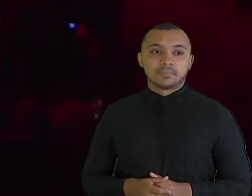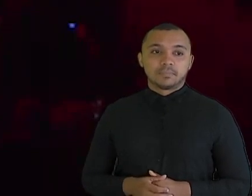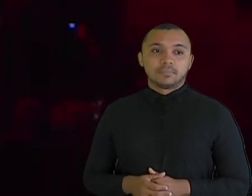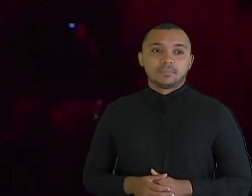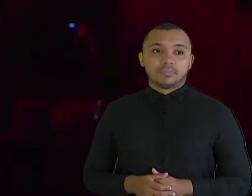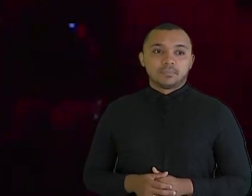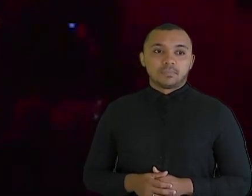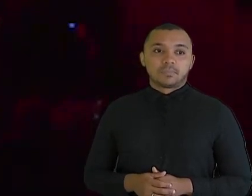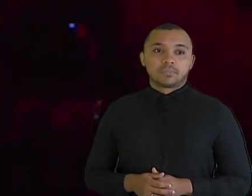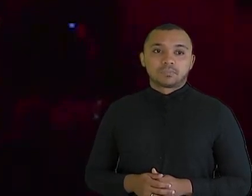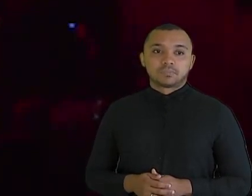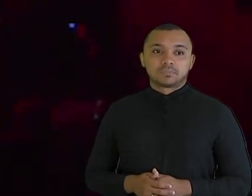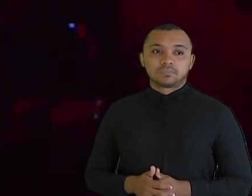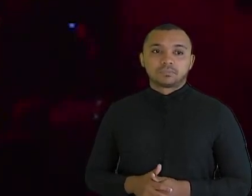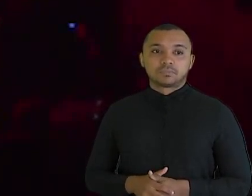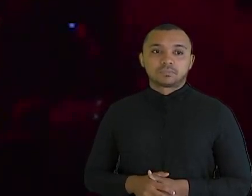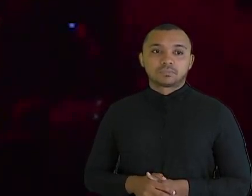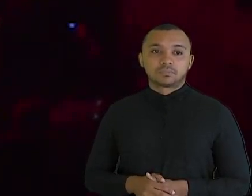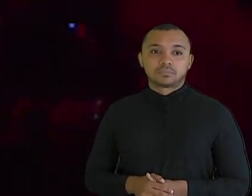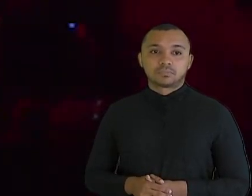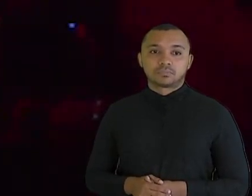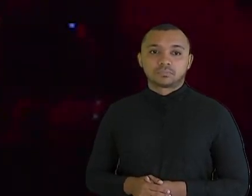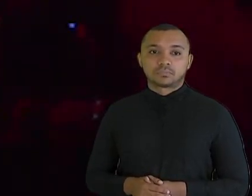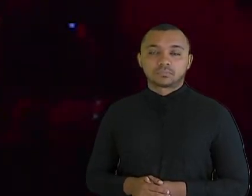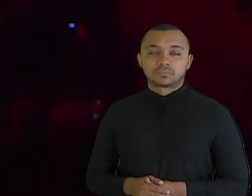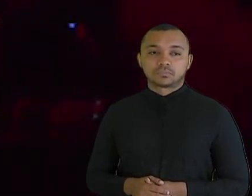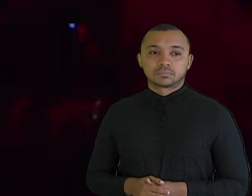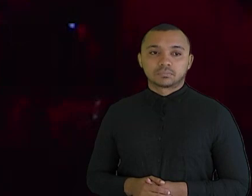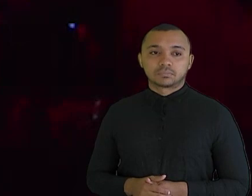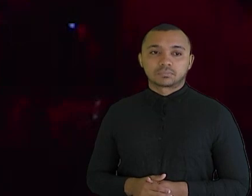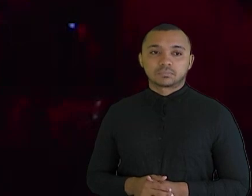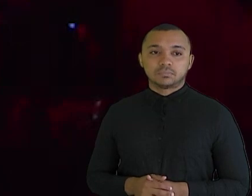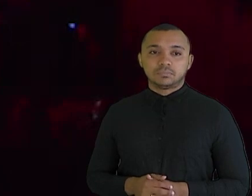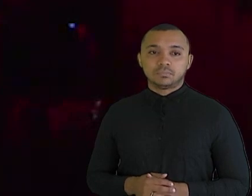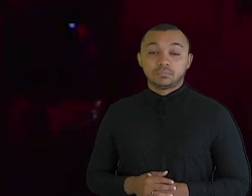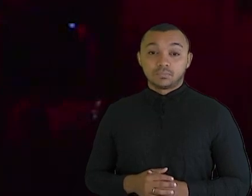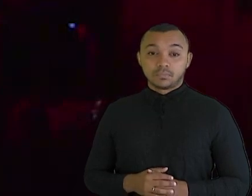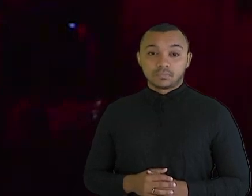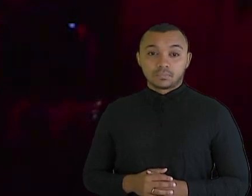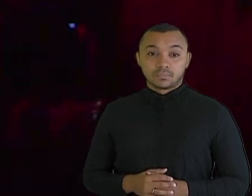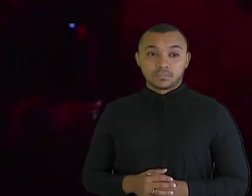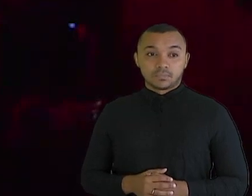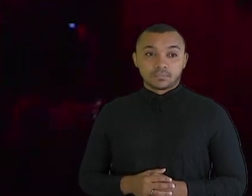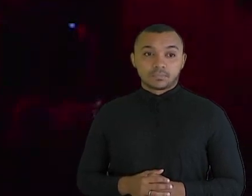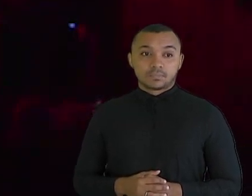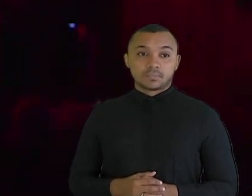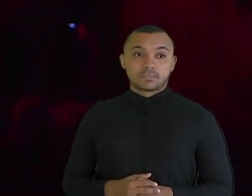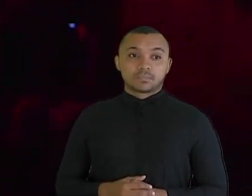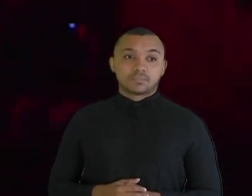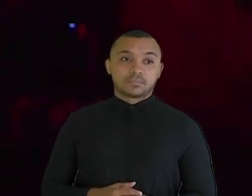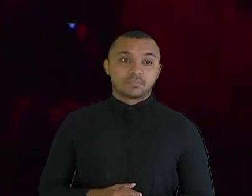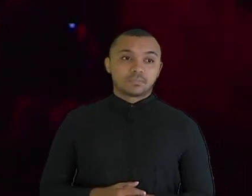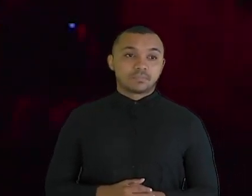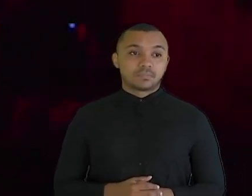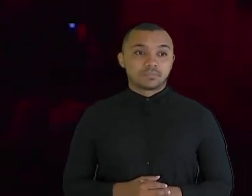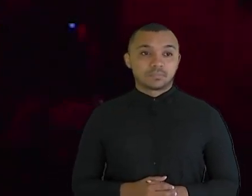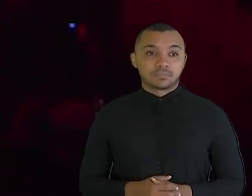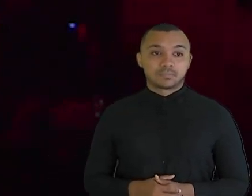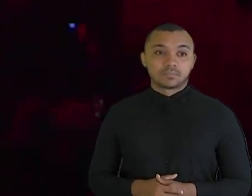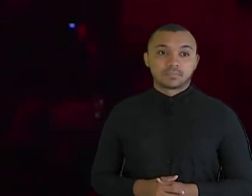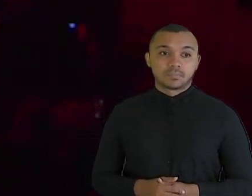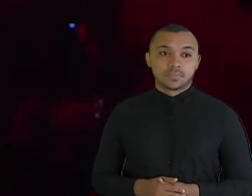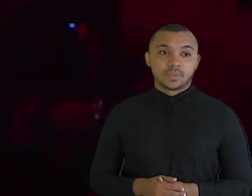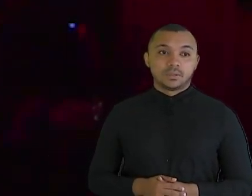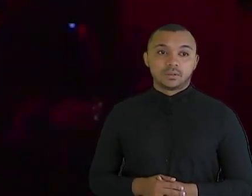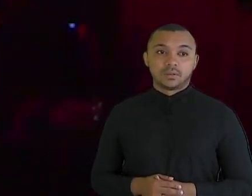é certa, você sempre arrasa. Ai, gente, eu já tinha me dito